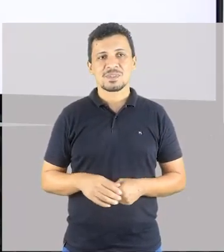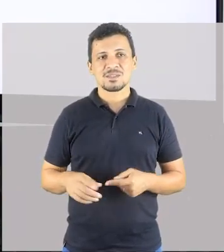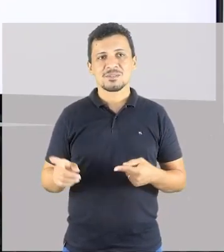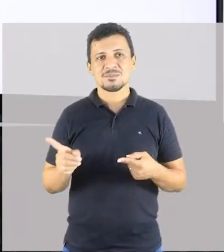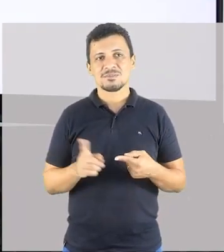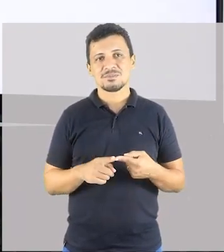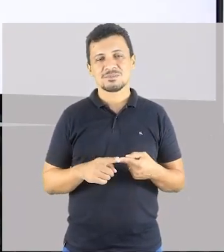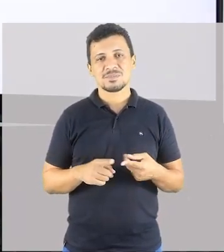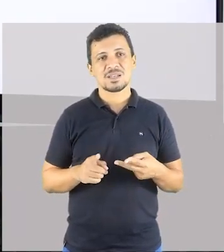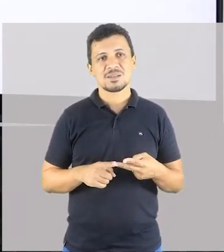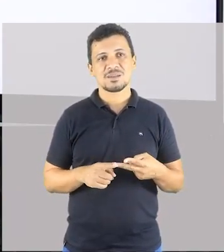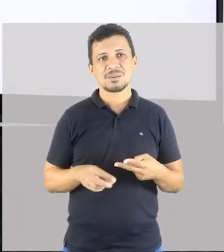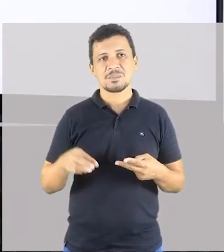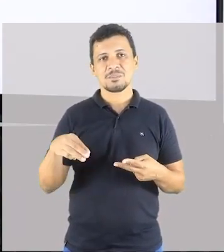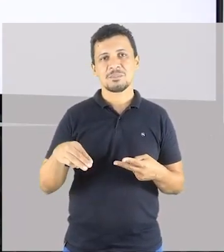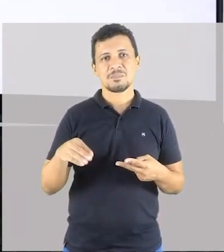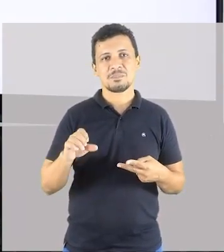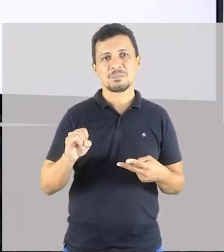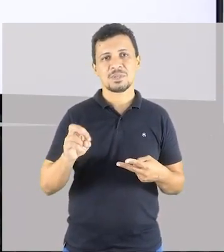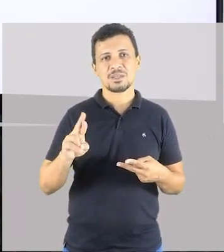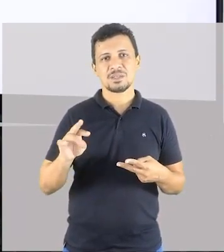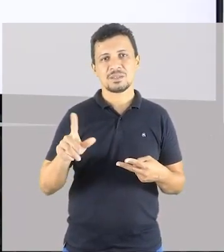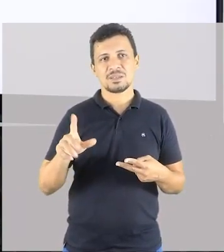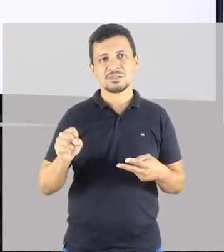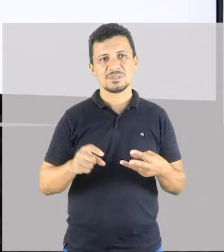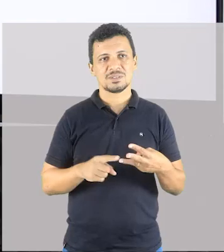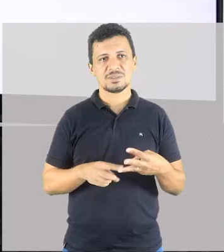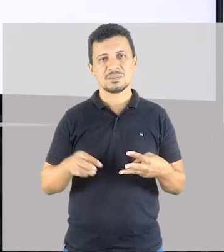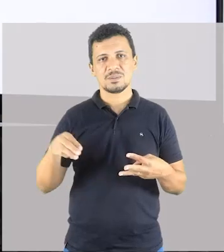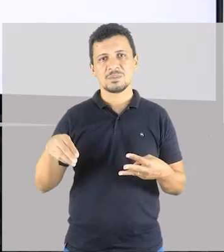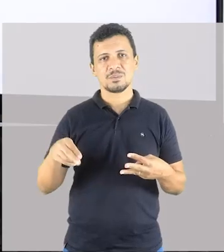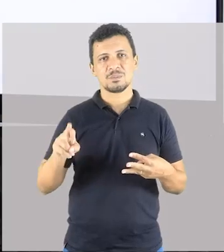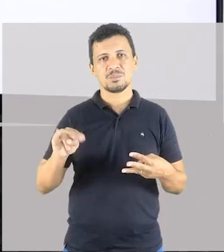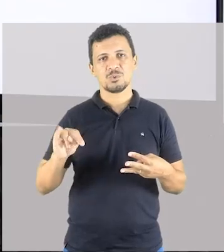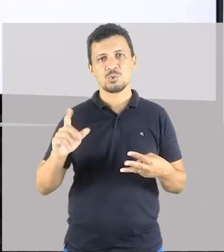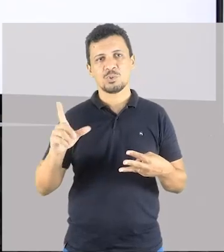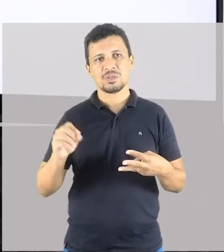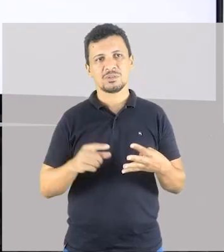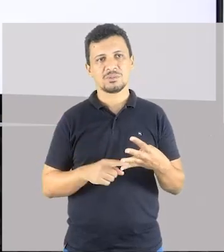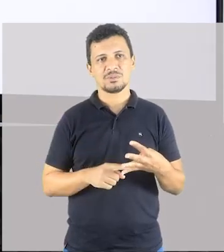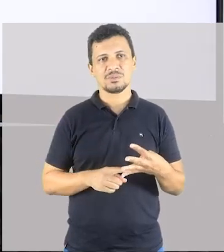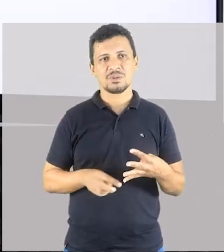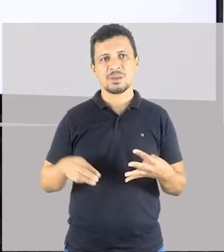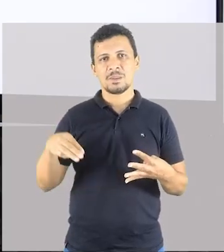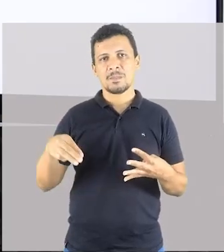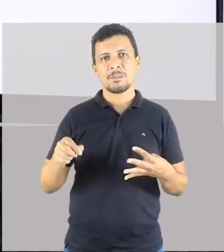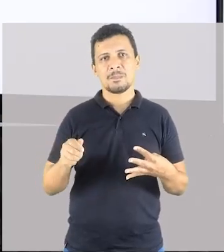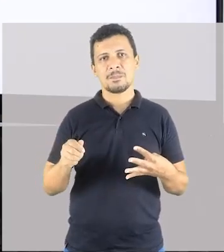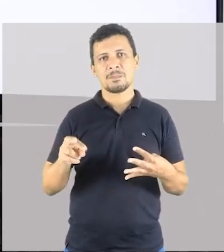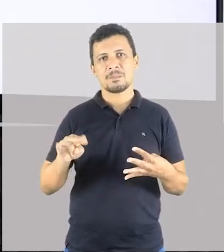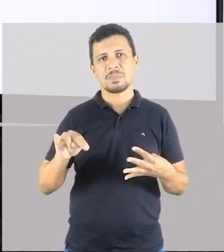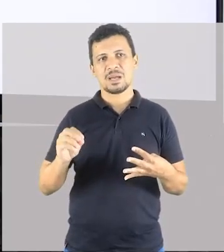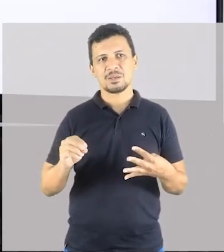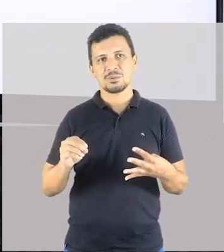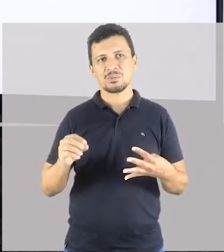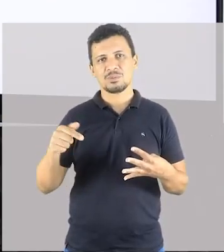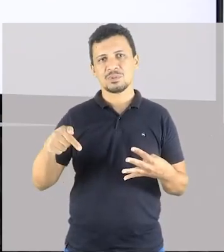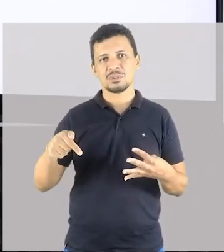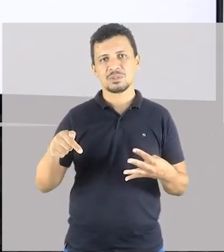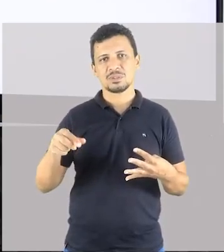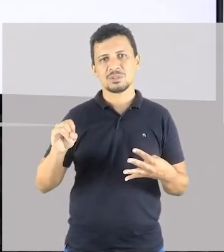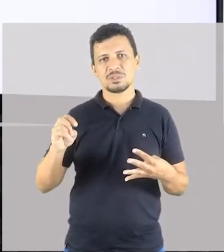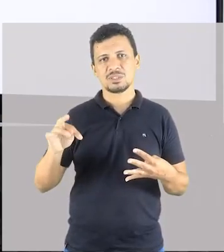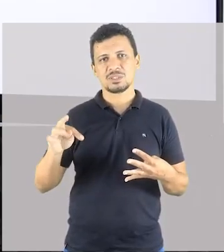de reconhecimento, Cecília Meirelles, tá? Murilo Mendes, certo? E Mário Quintana. Tá? Então, nós temos aí tanto